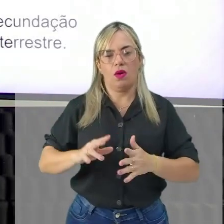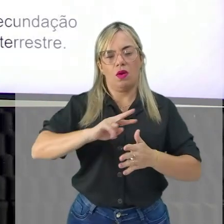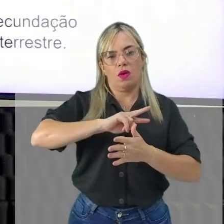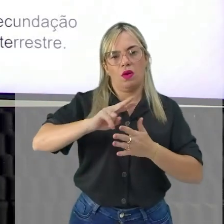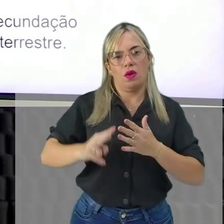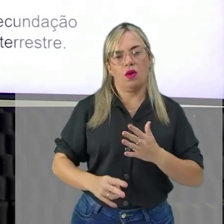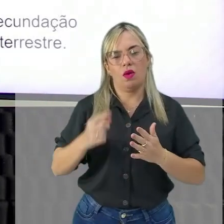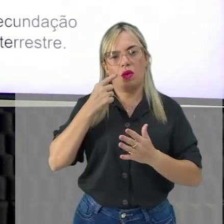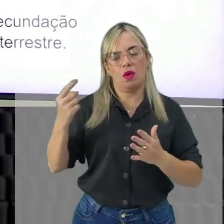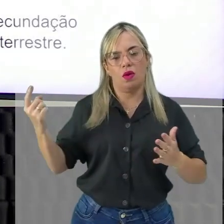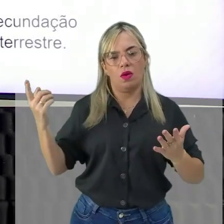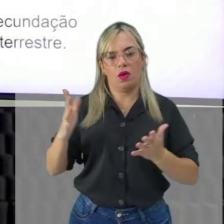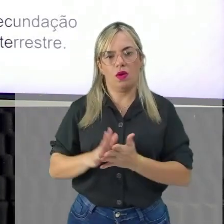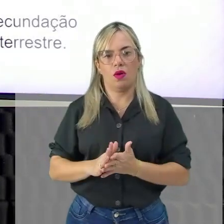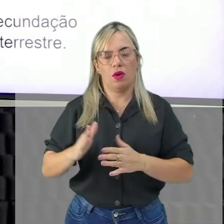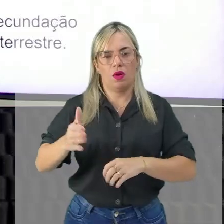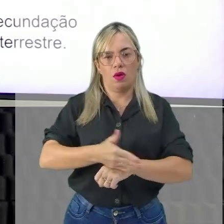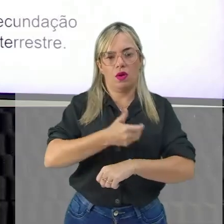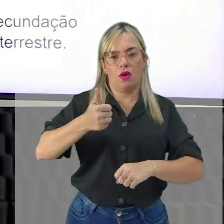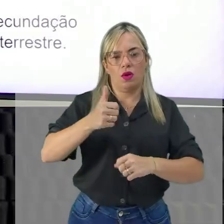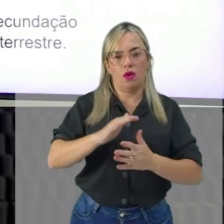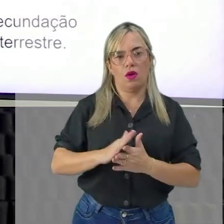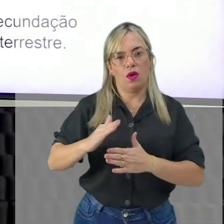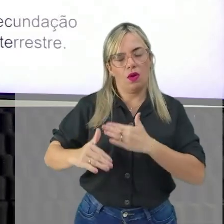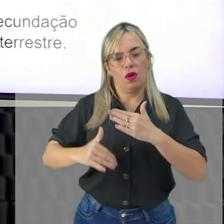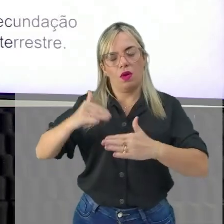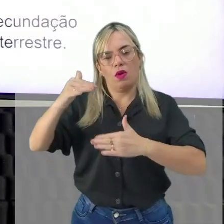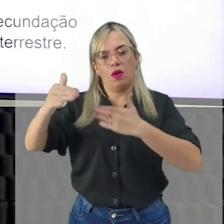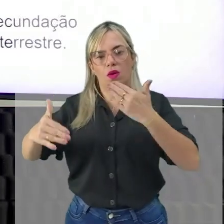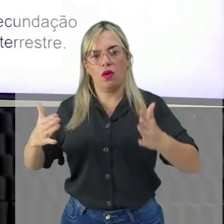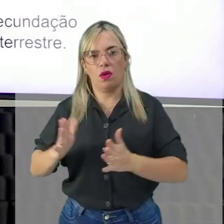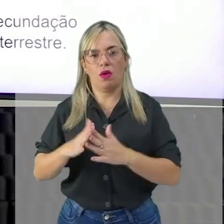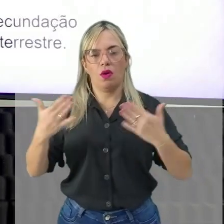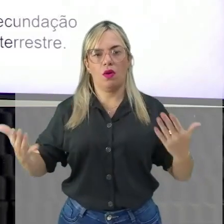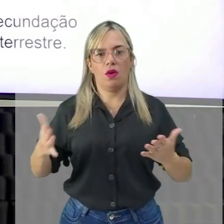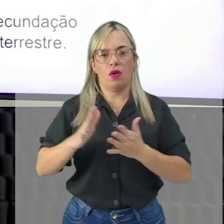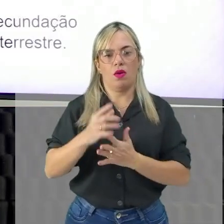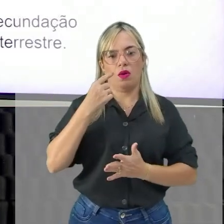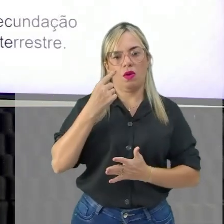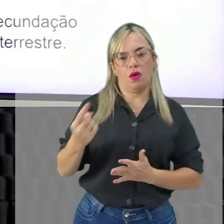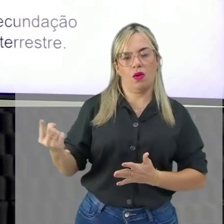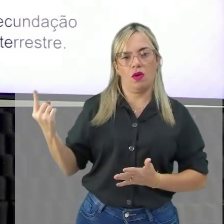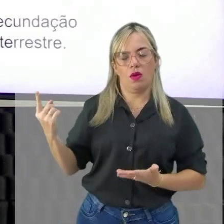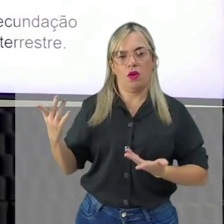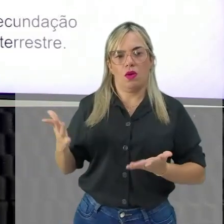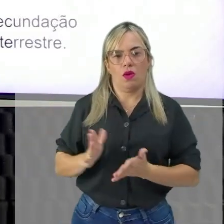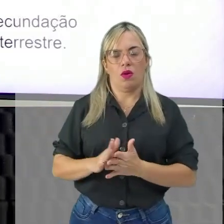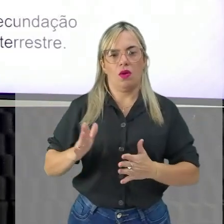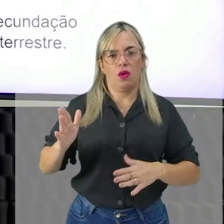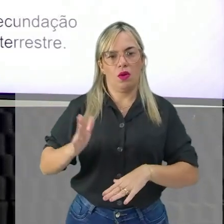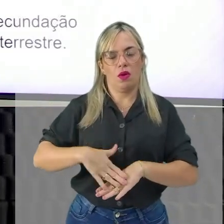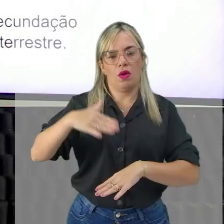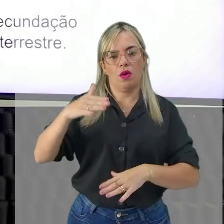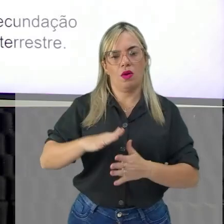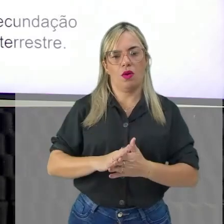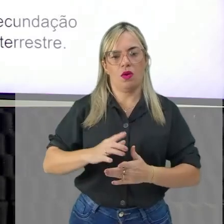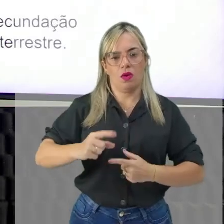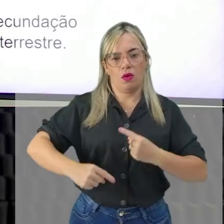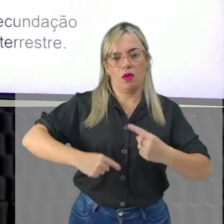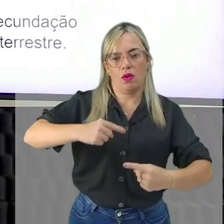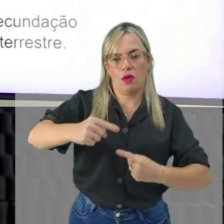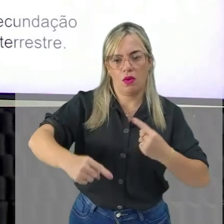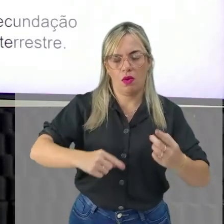concebeu, né? Achou que era melhor, vamos dizer assim, que levava mais ao sucesso reprodutivo.